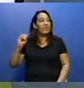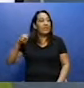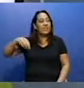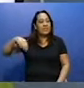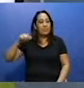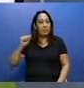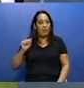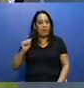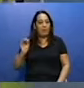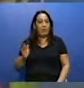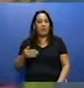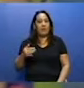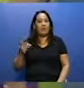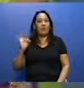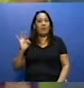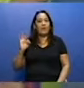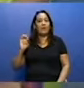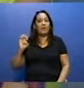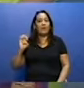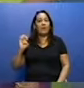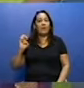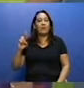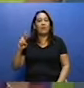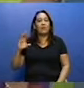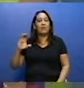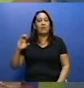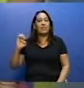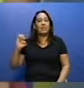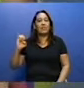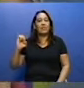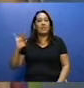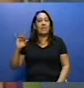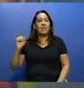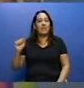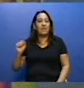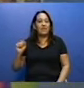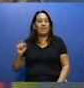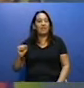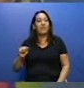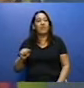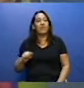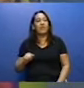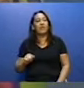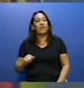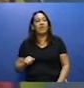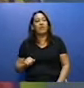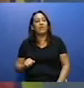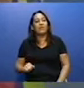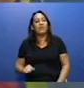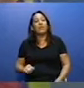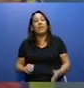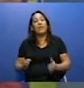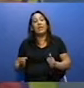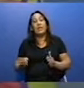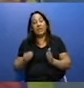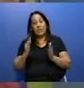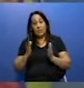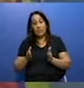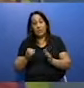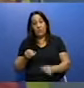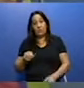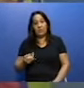23ª figura. Desenha. E agora? O mais longe que eu fui, qual que foi mesmo? A